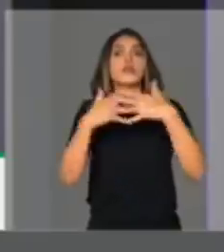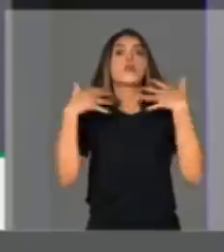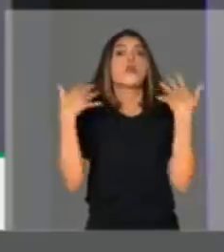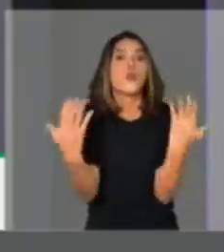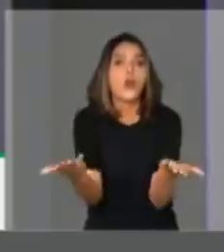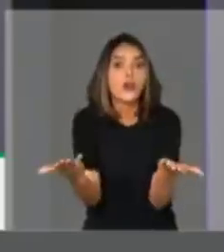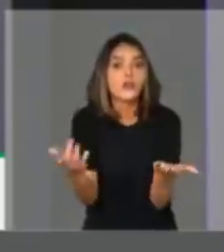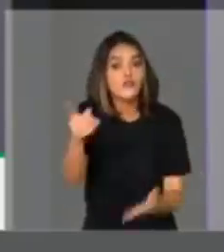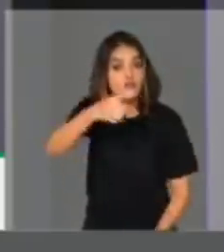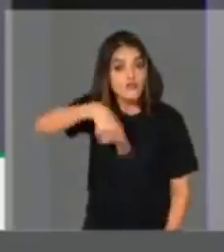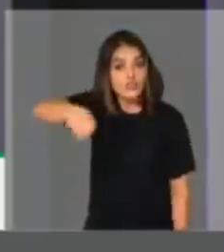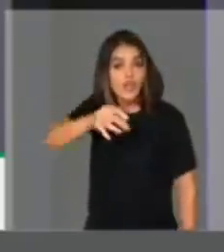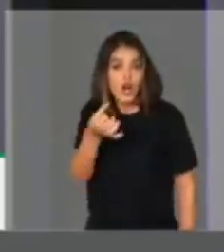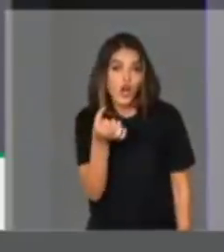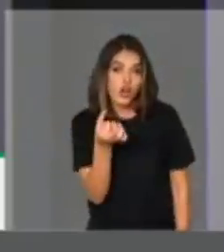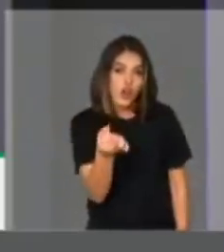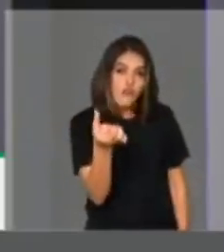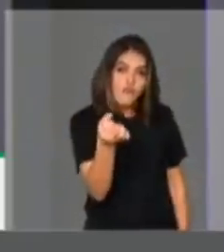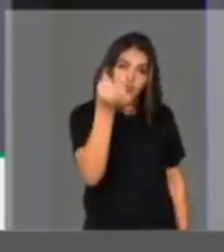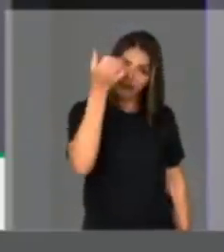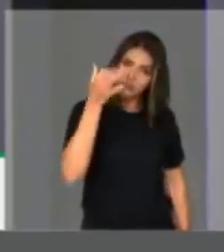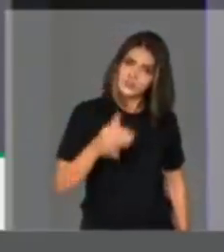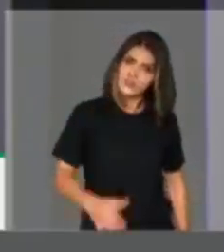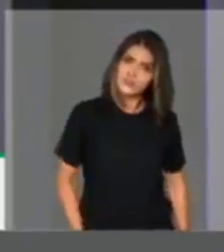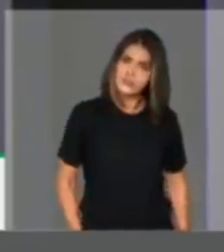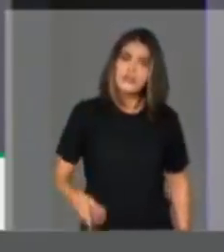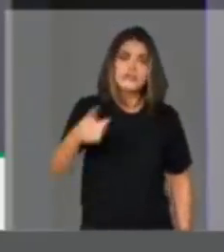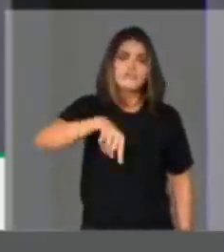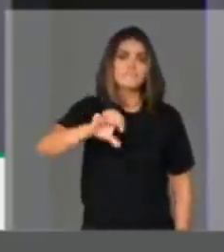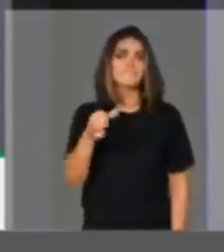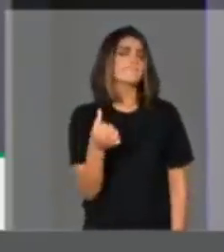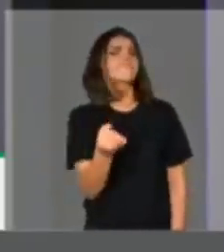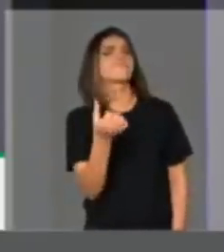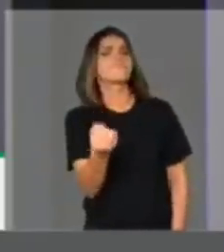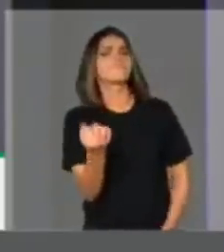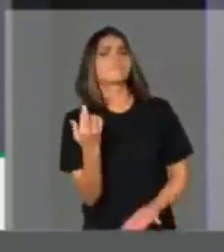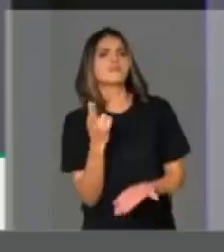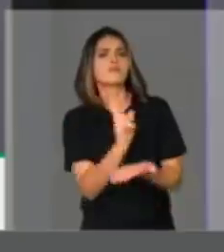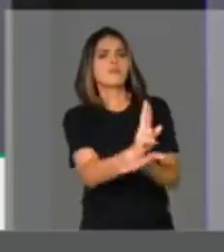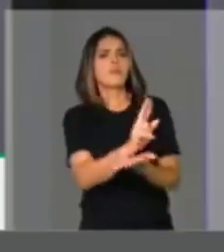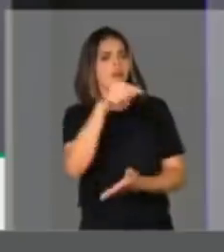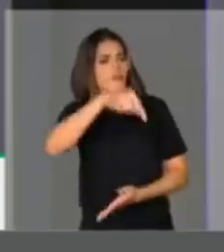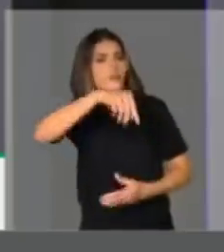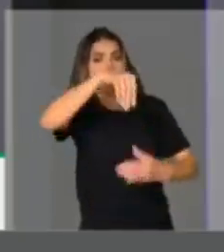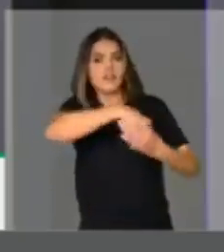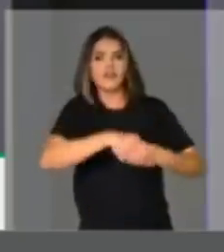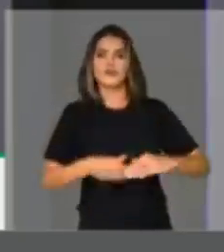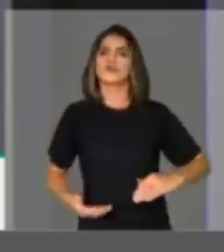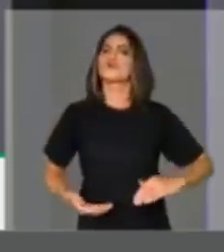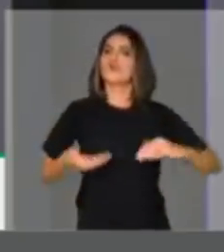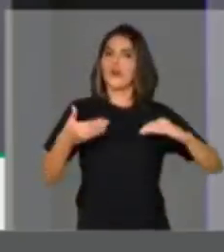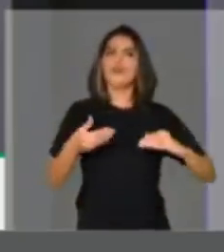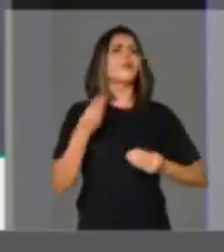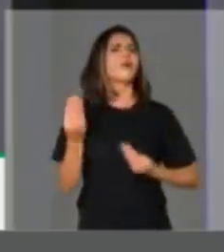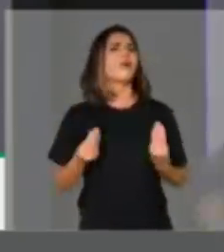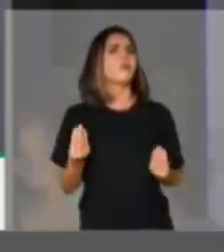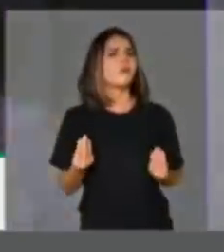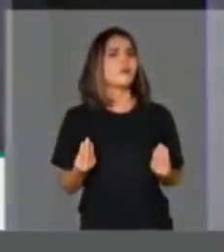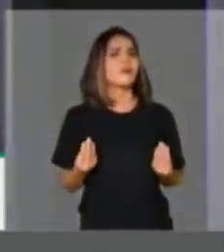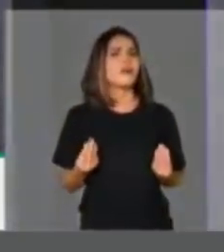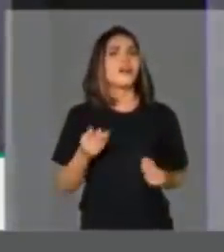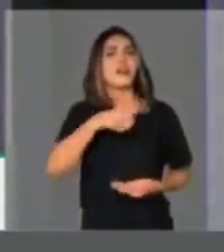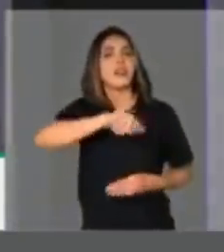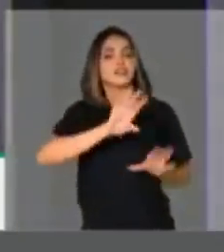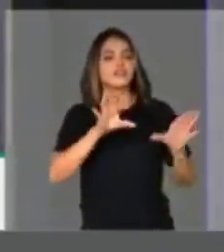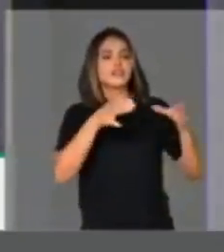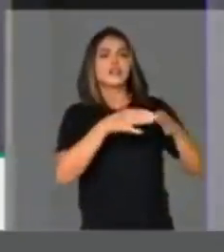Essa covardia é representada e reverberada aqui dentro do Congresso Nacional